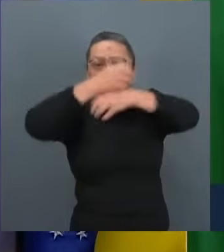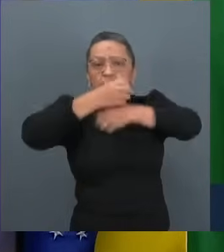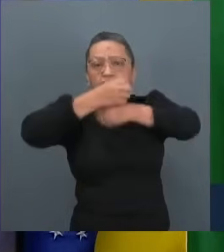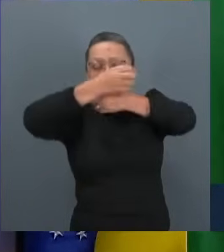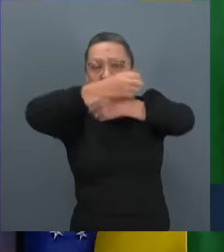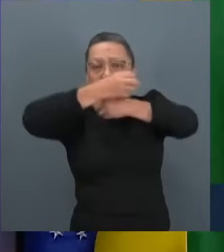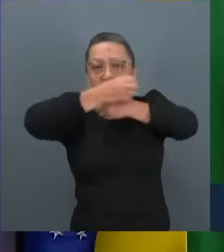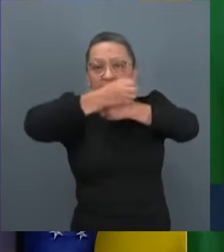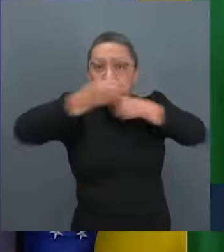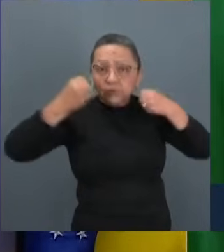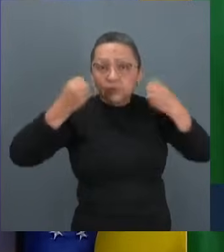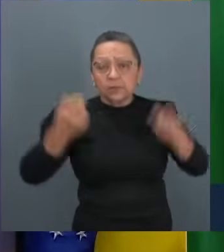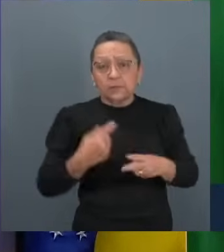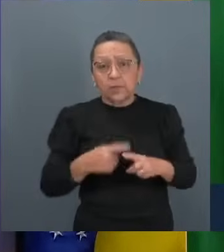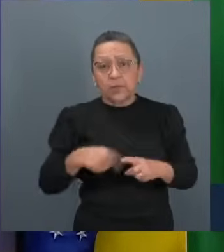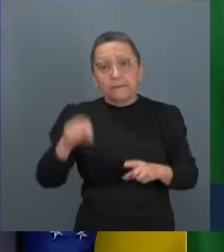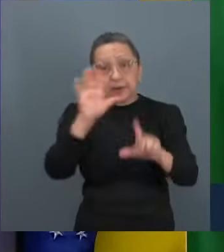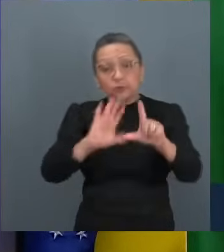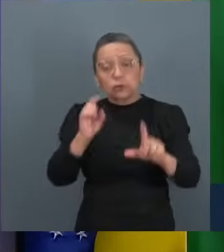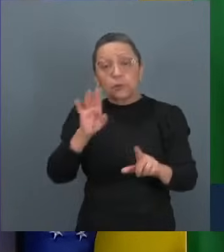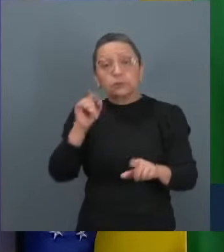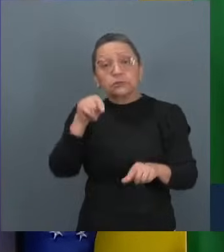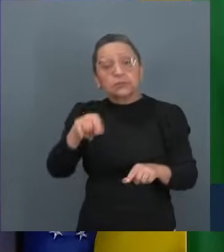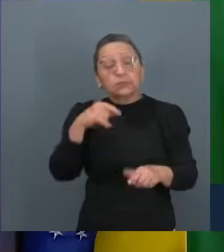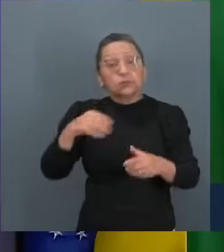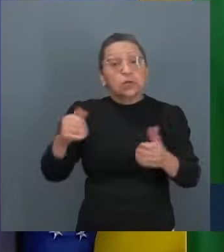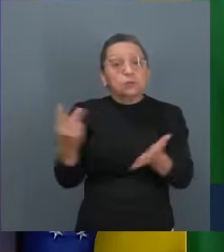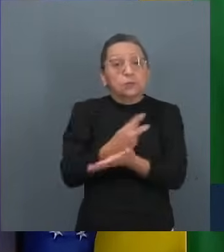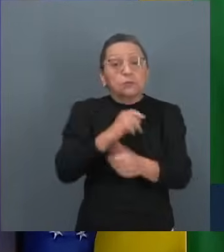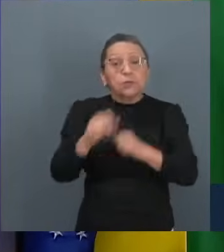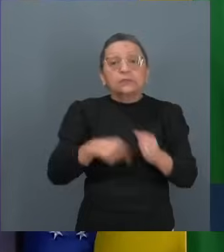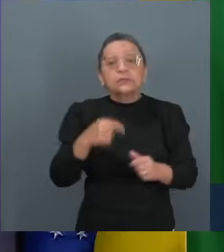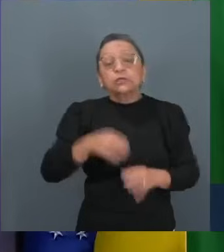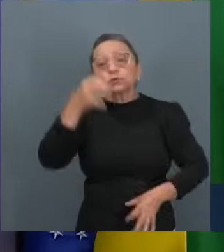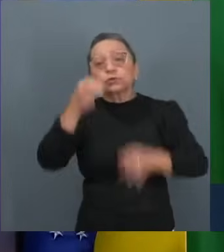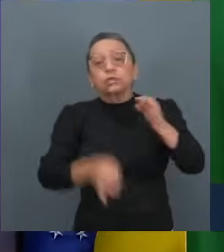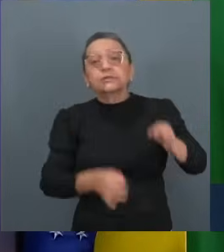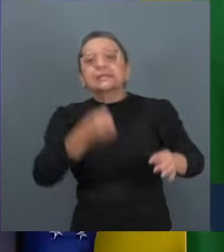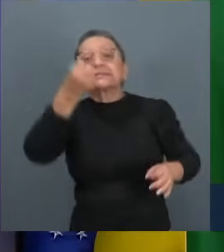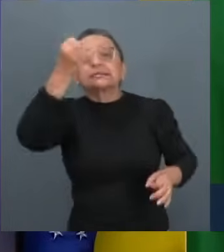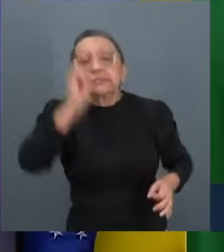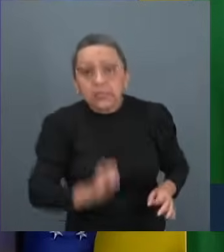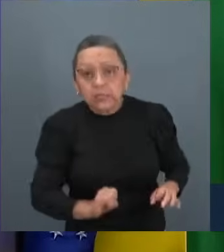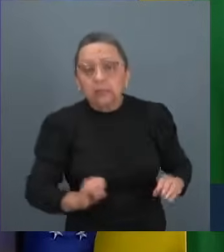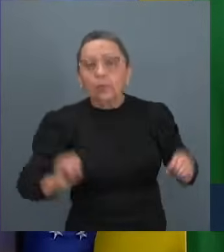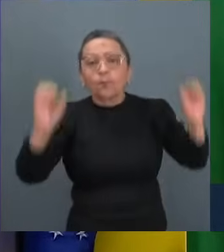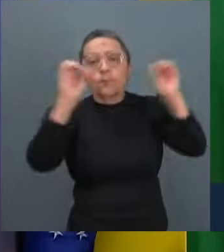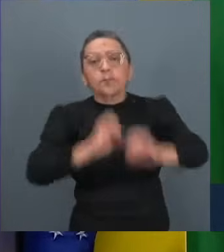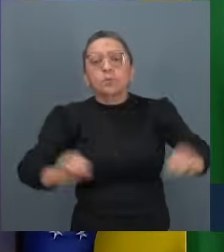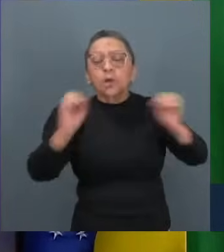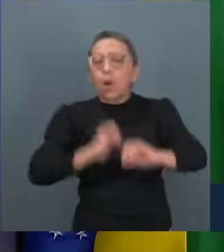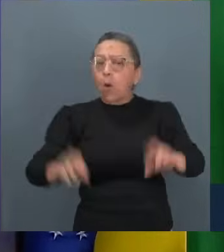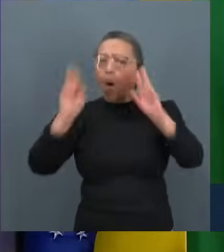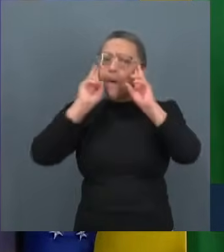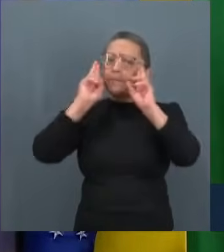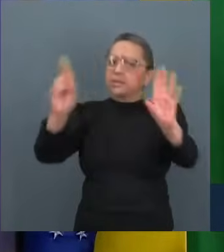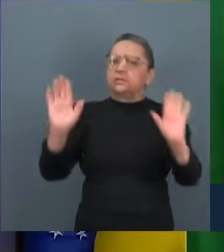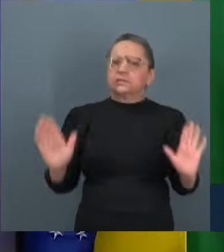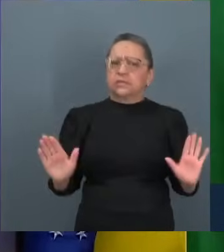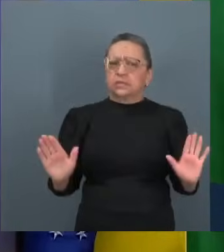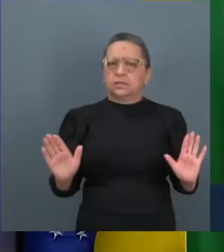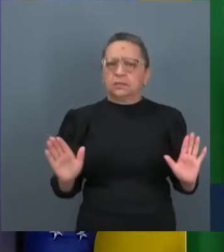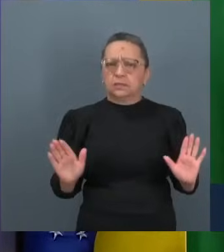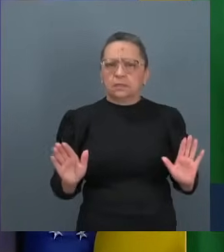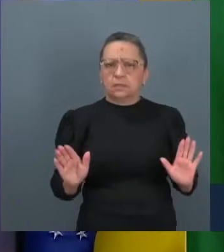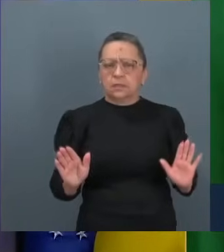da Justiça por conteúdos de terceiro quando desobedecer às ordens judiciais. Com a